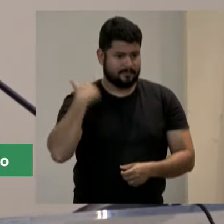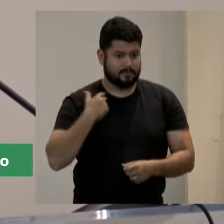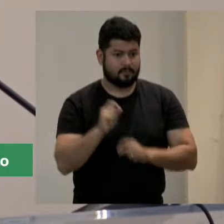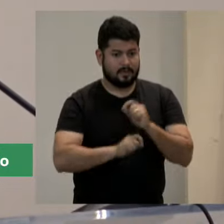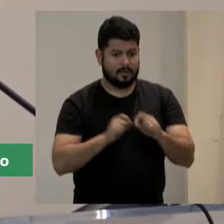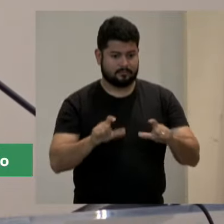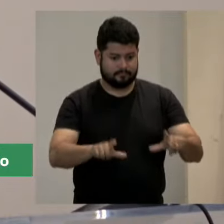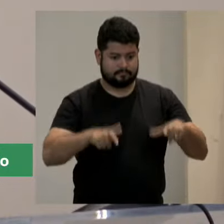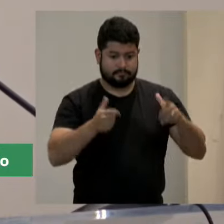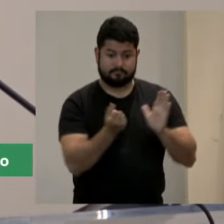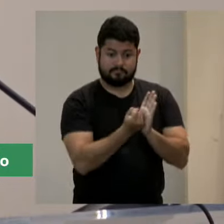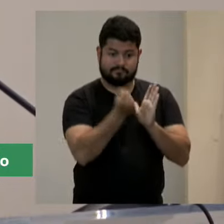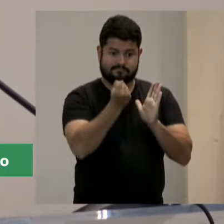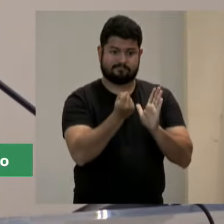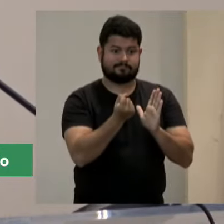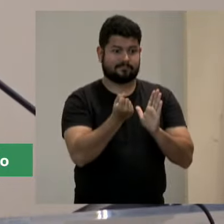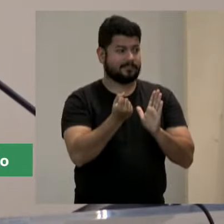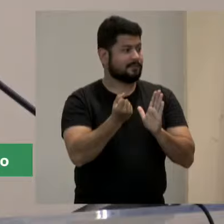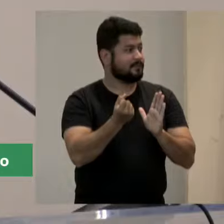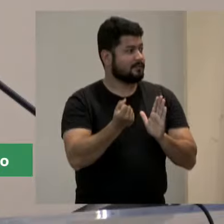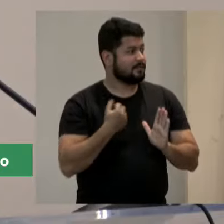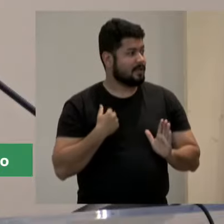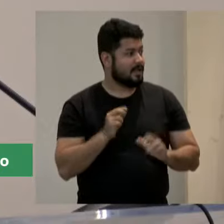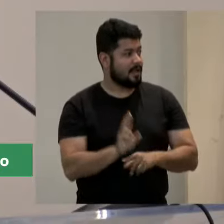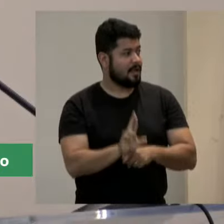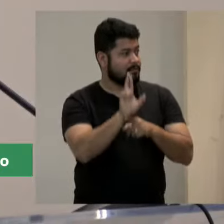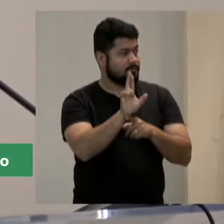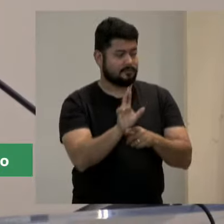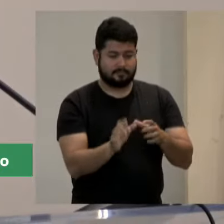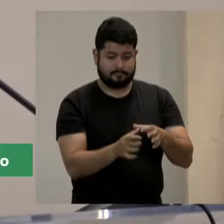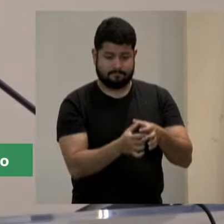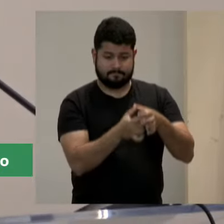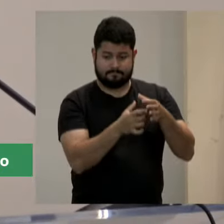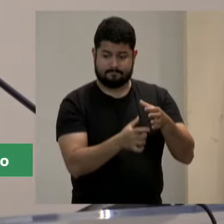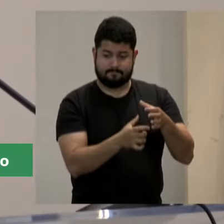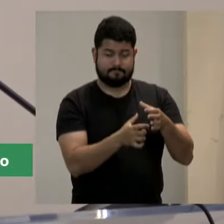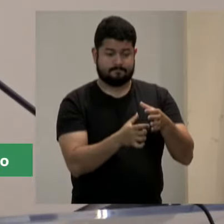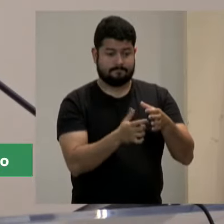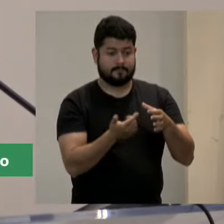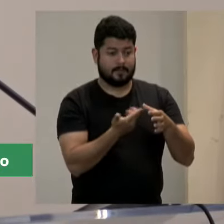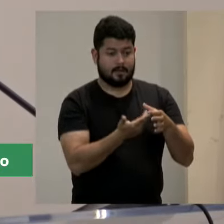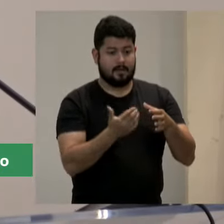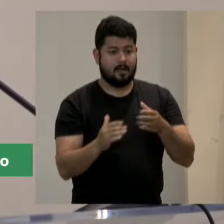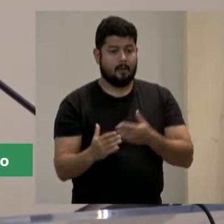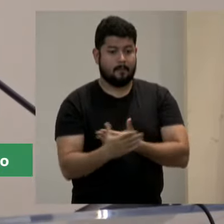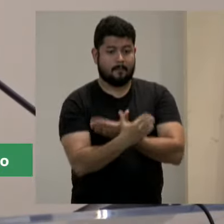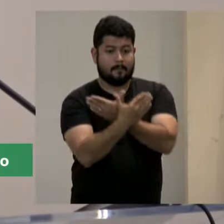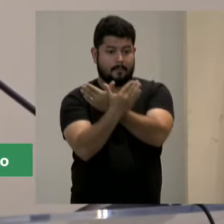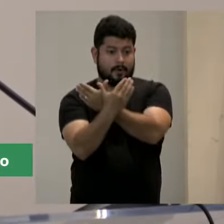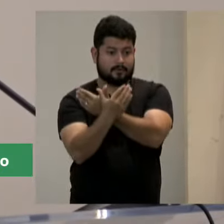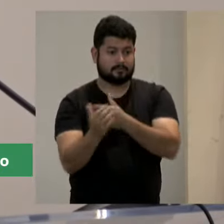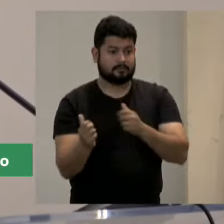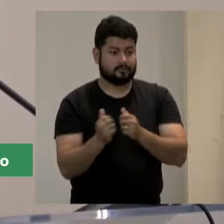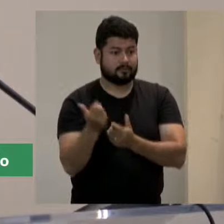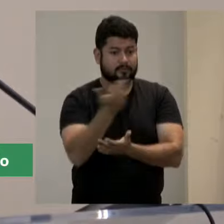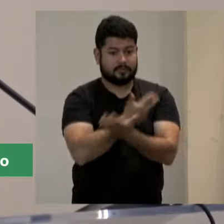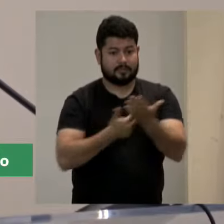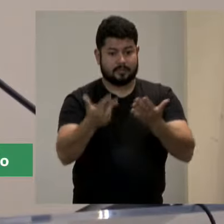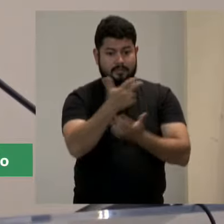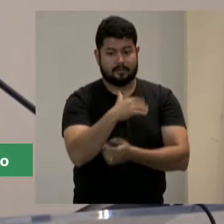certificação, um selo representado aqui, simbolicamente, por um pássaro desenhado por Cândido